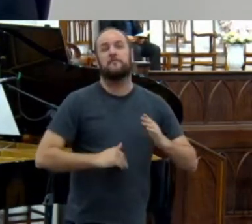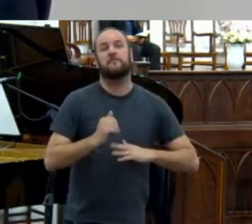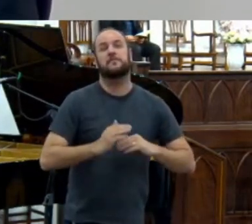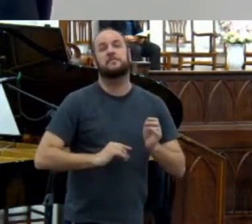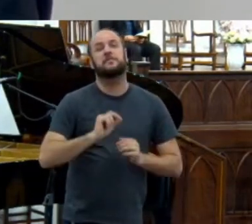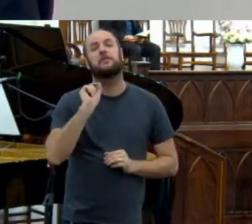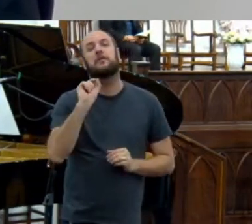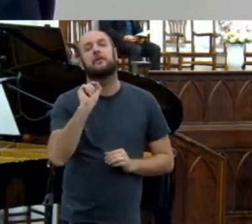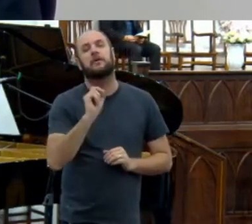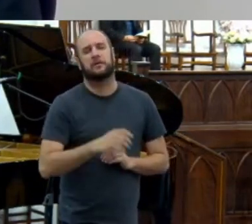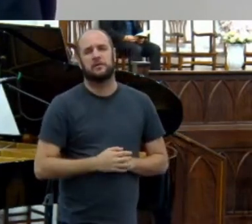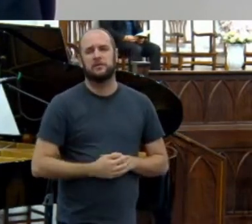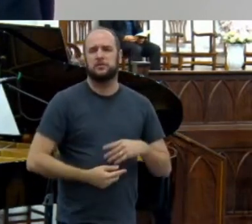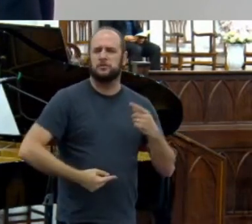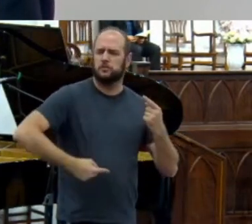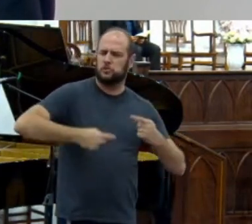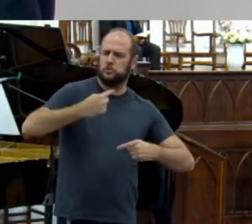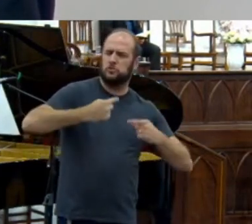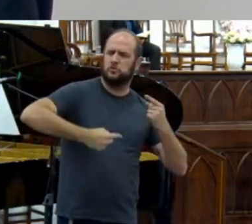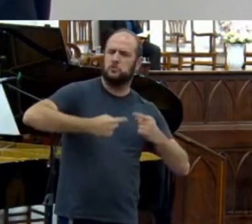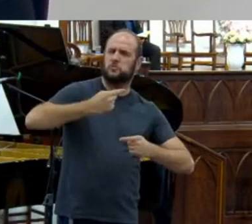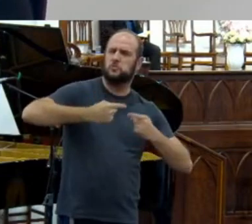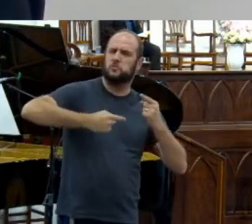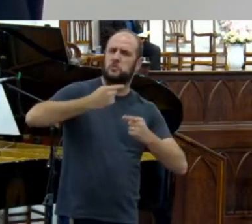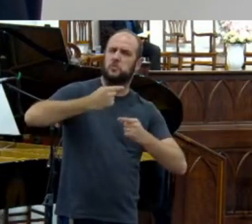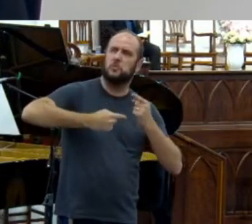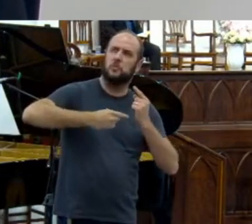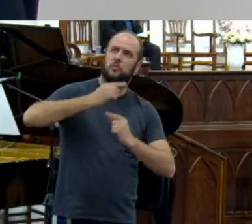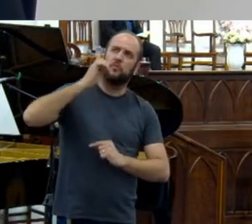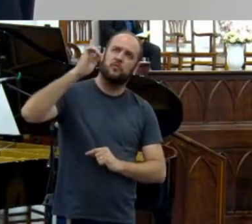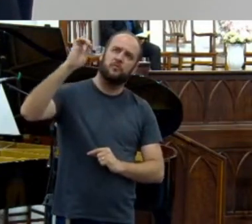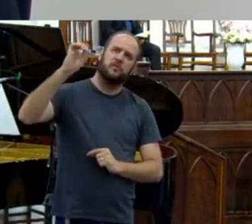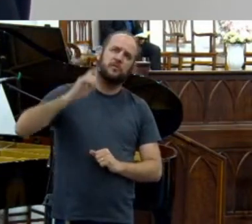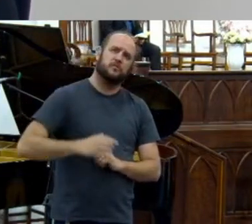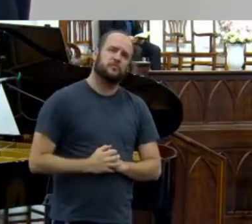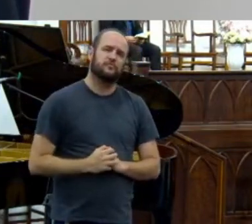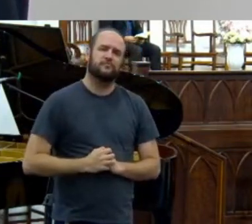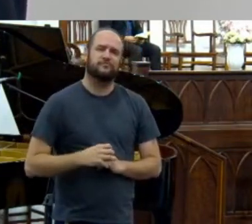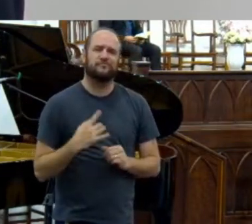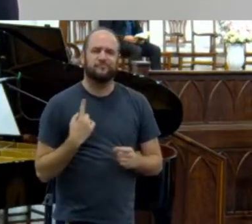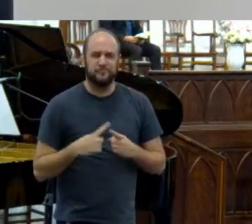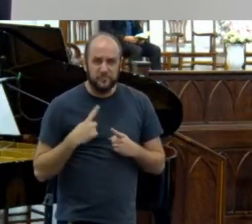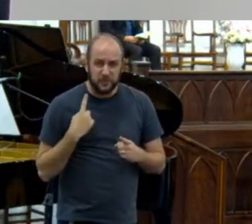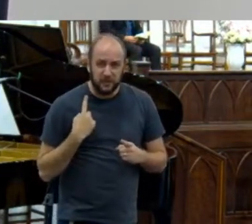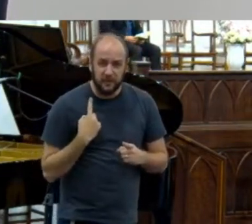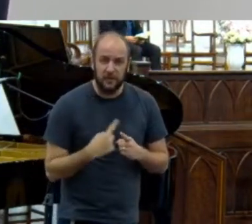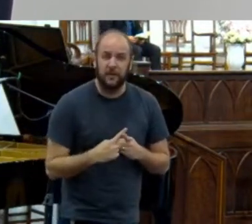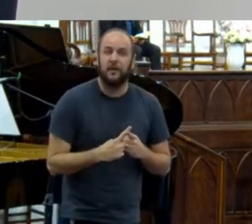Para discutires com Deus. Por causa da tua